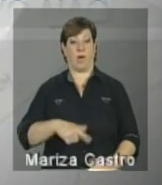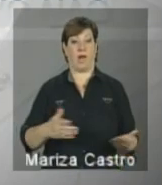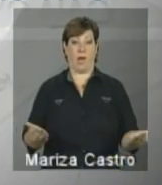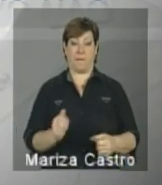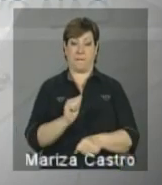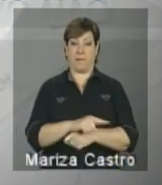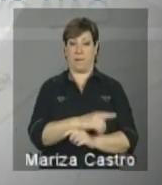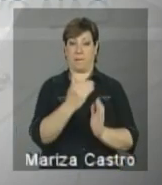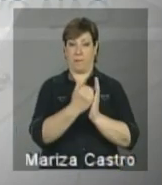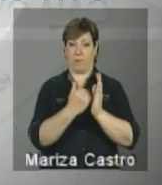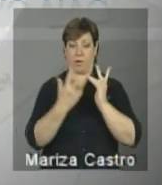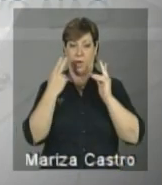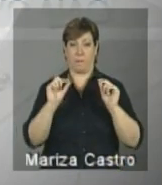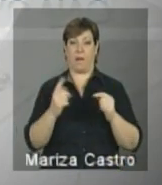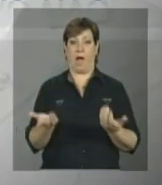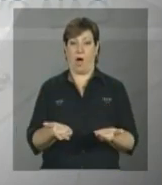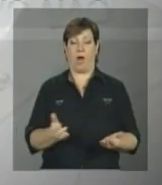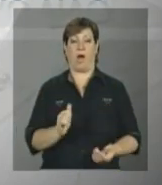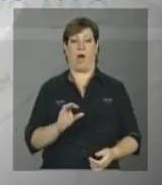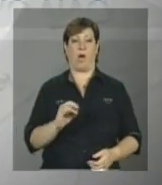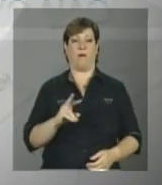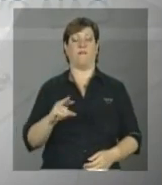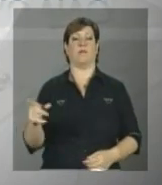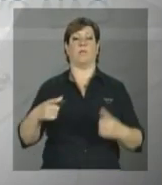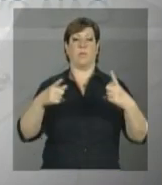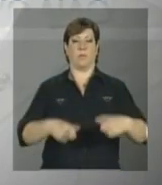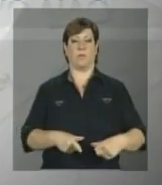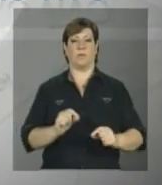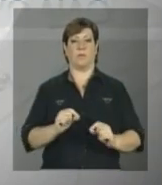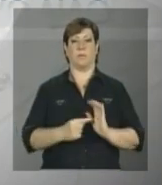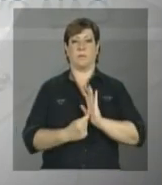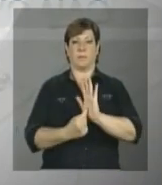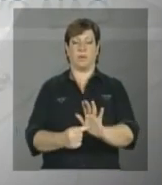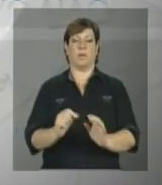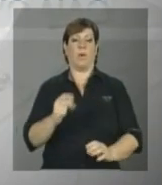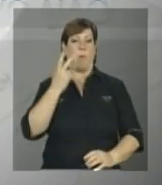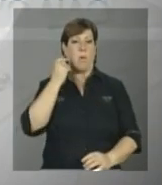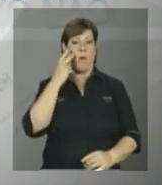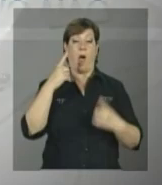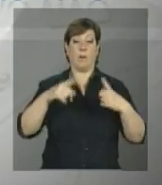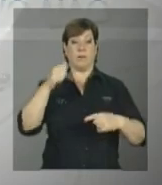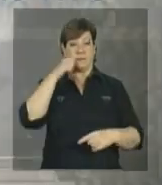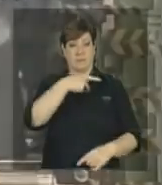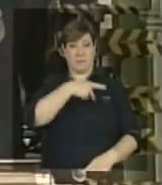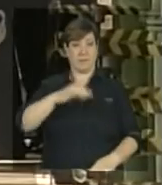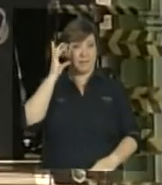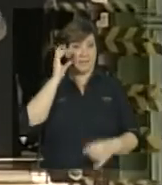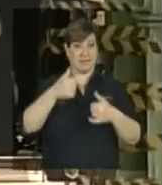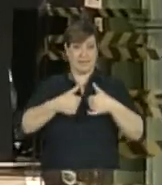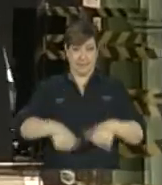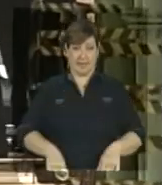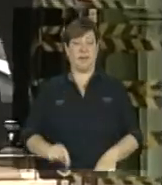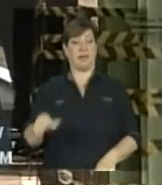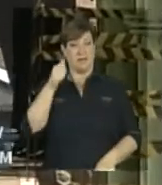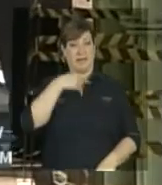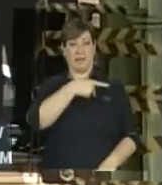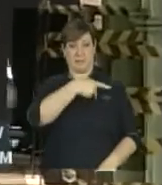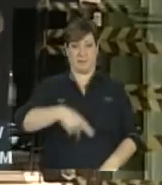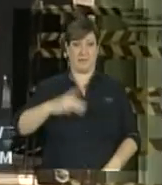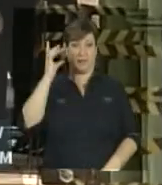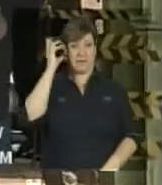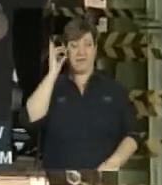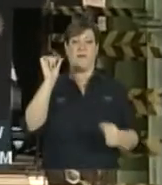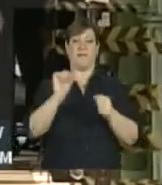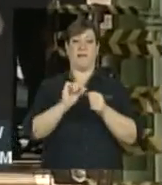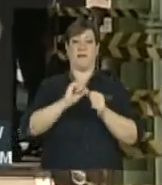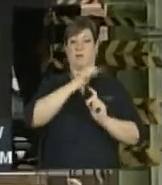Interrompemos a programação para ir ao vivo ao Ceará, onde está a presidenta Dilma Rousseff. A presidenta realizou um